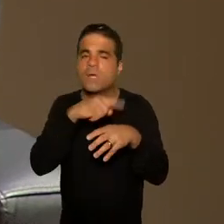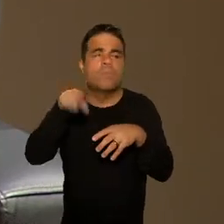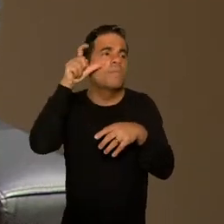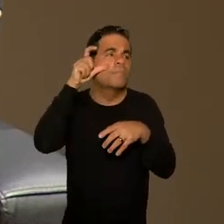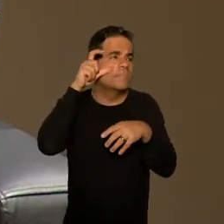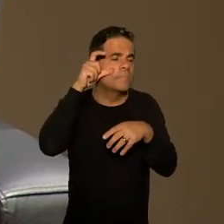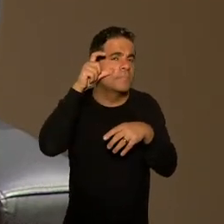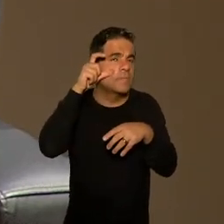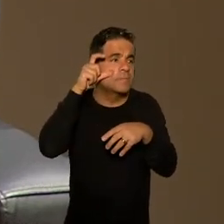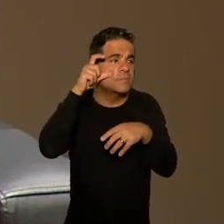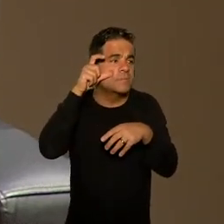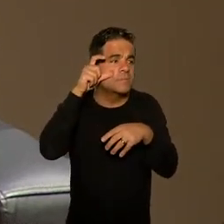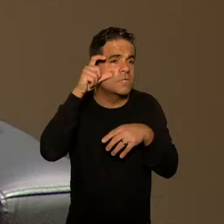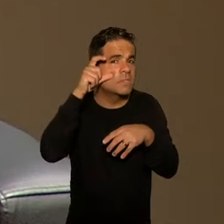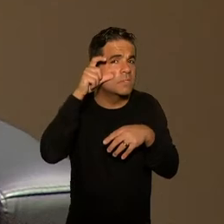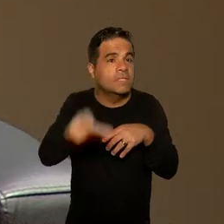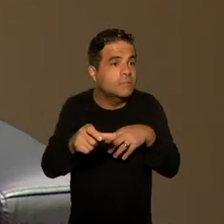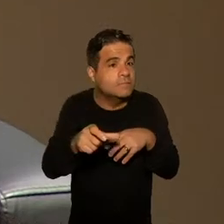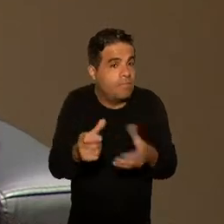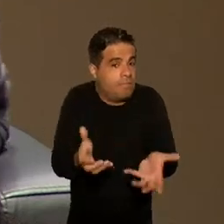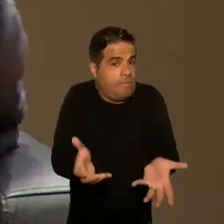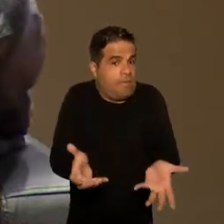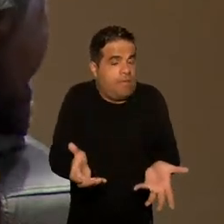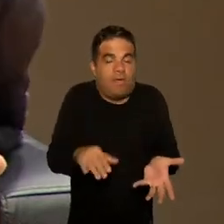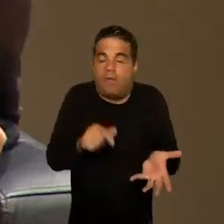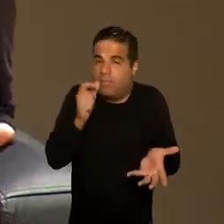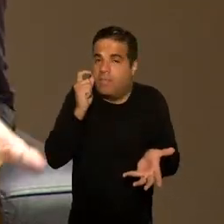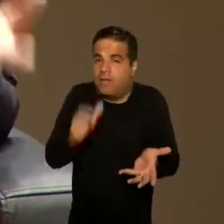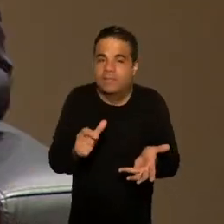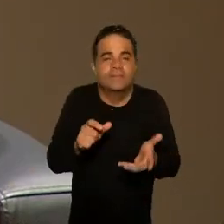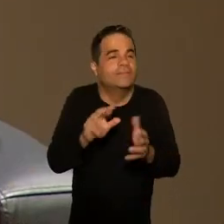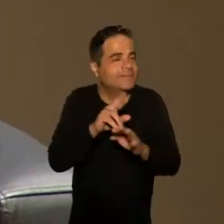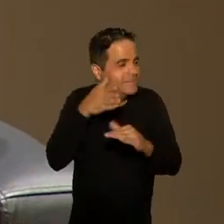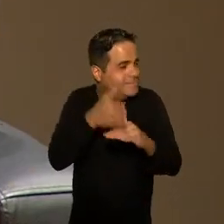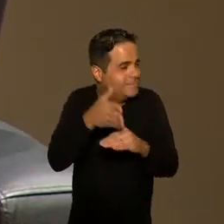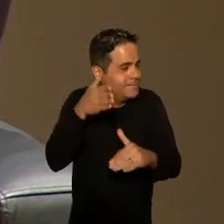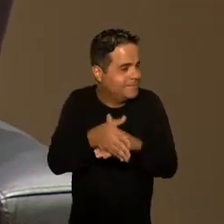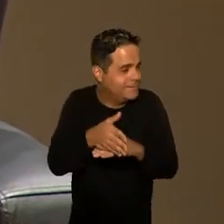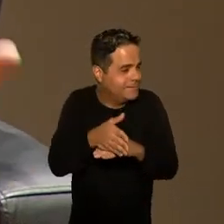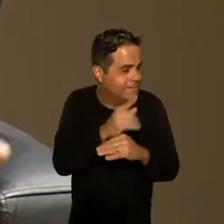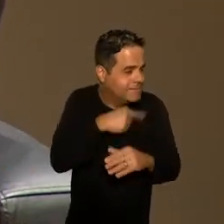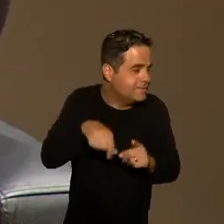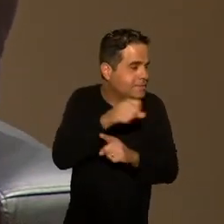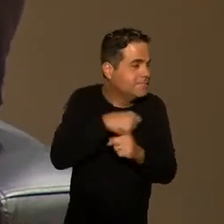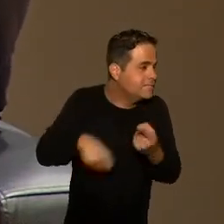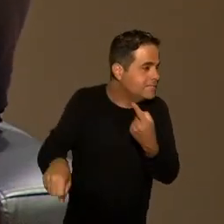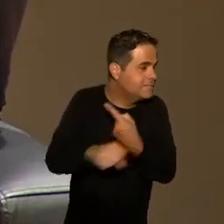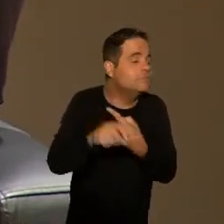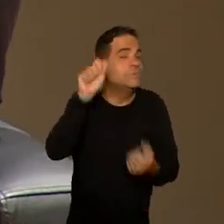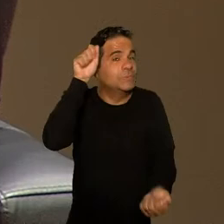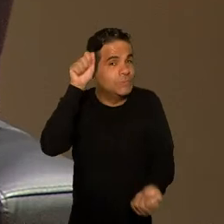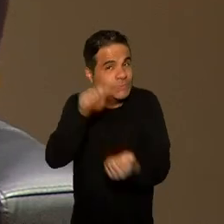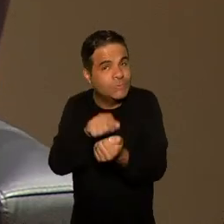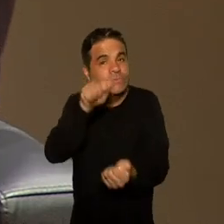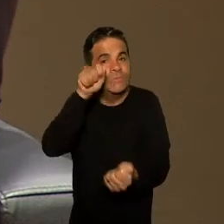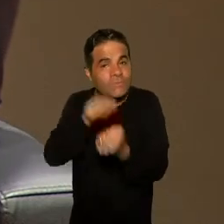mais interessante é quando ela tem o que seria muito interessante é que tivesse a participação da sociedade nessa